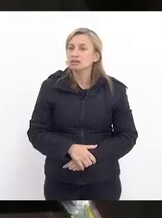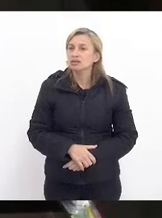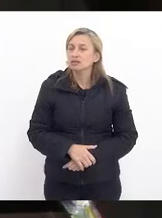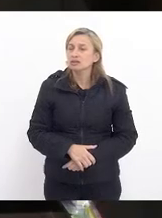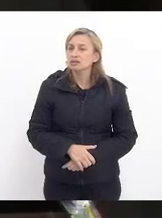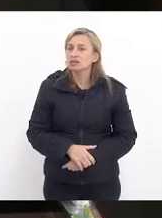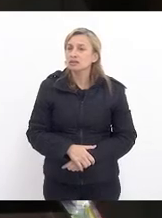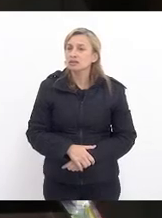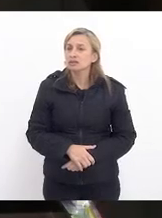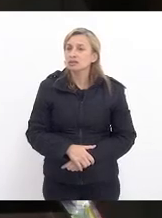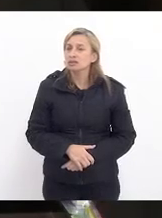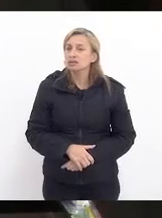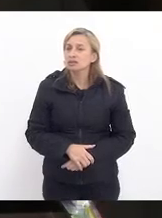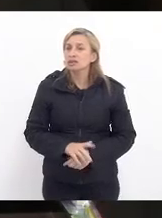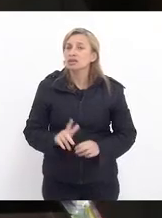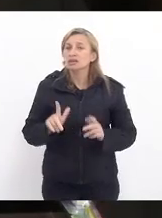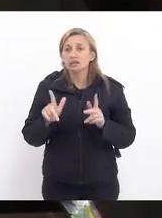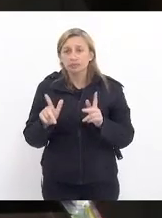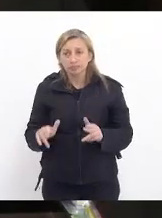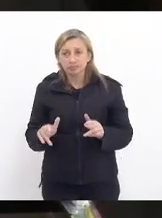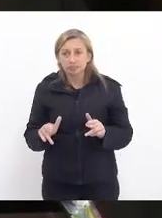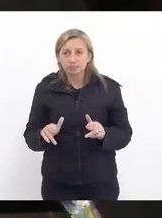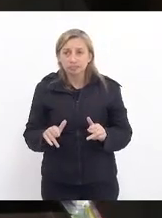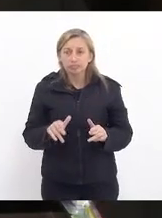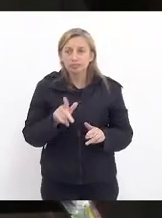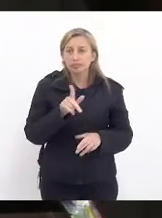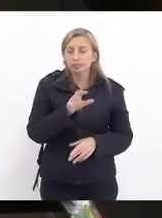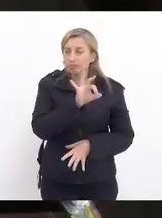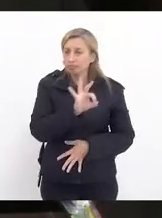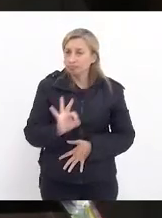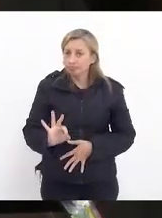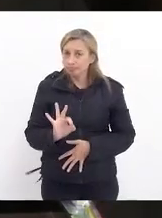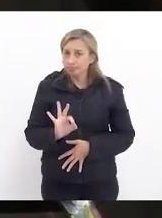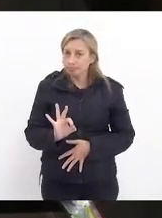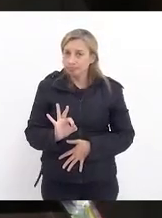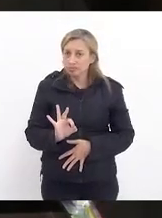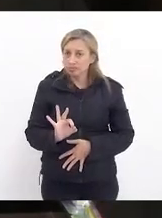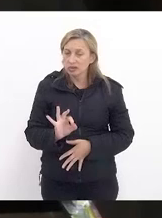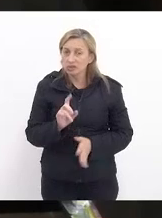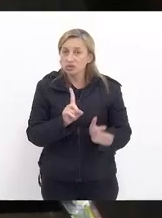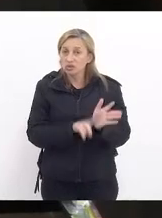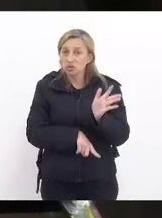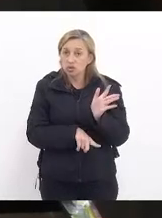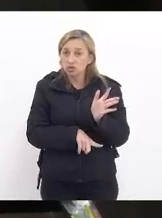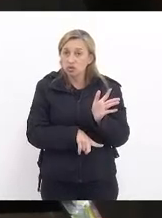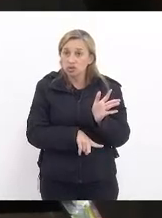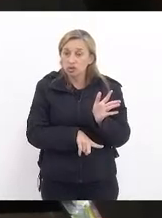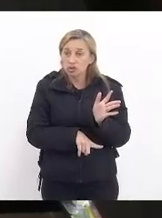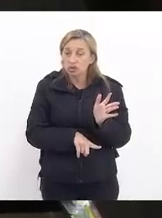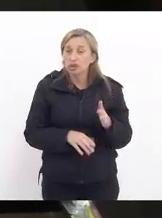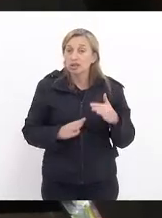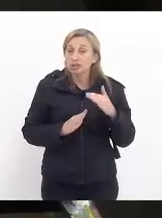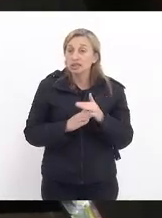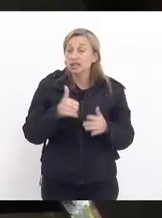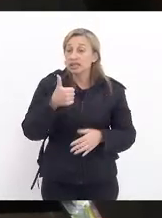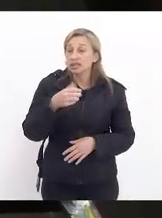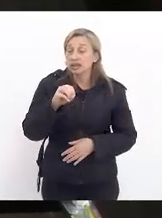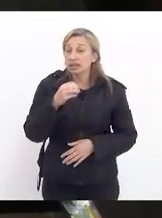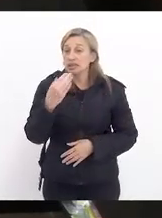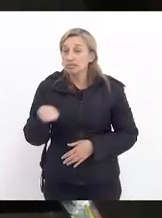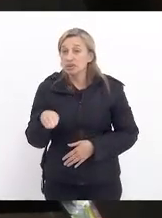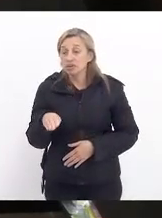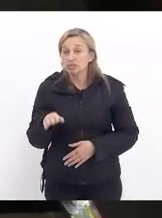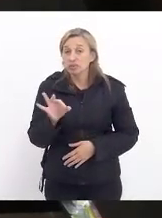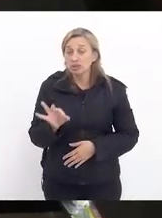sobre os mesmos o percentual de desconto de até dez e